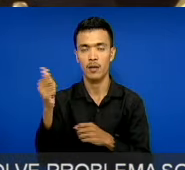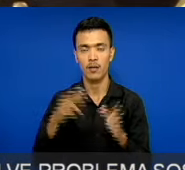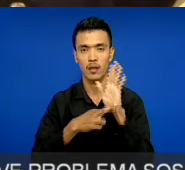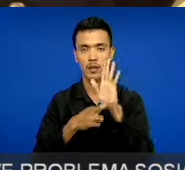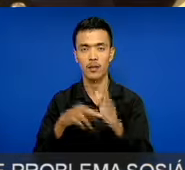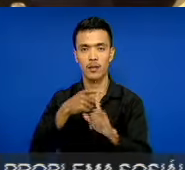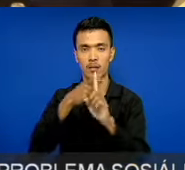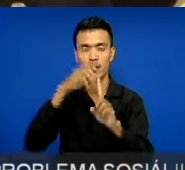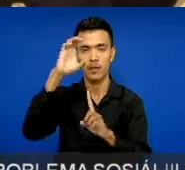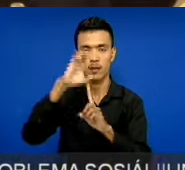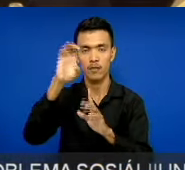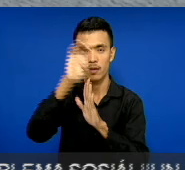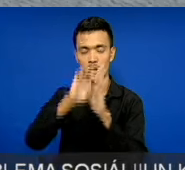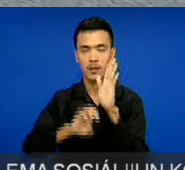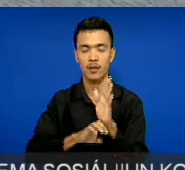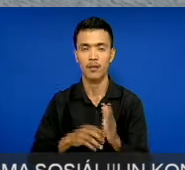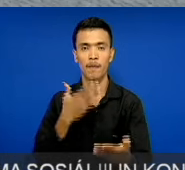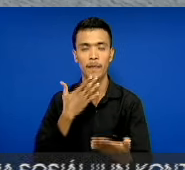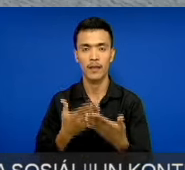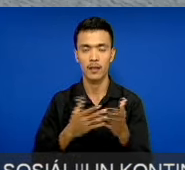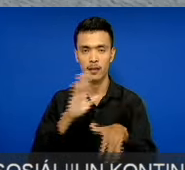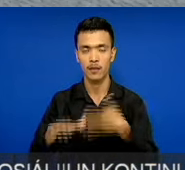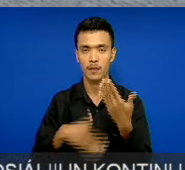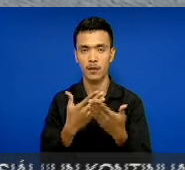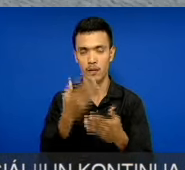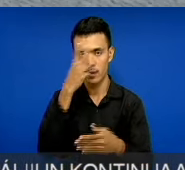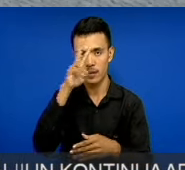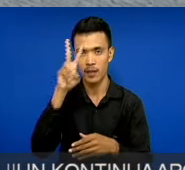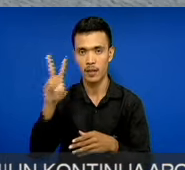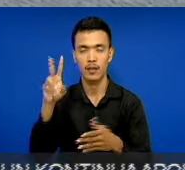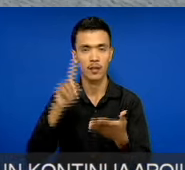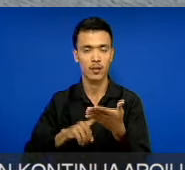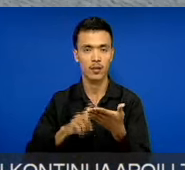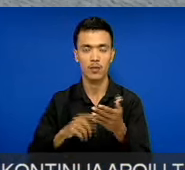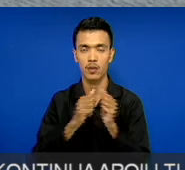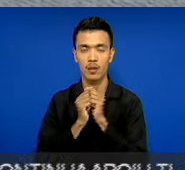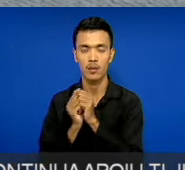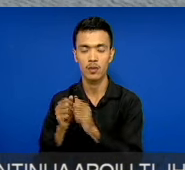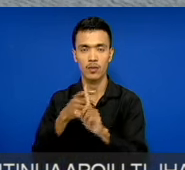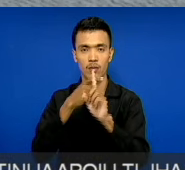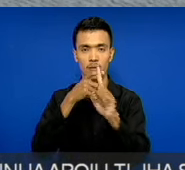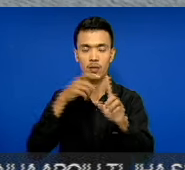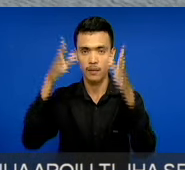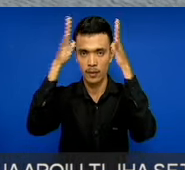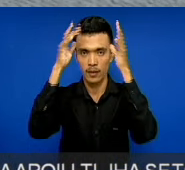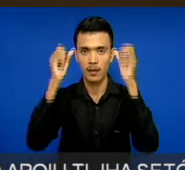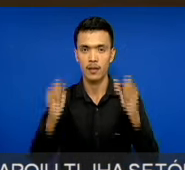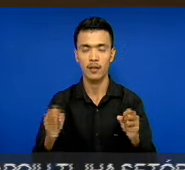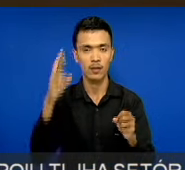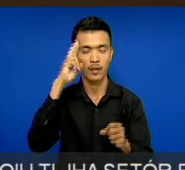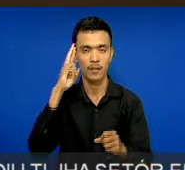Estado Rasik. Dia convintos telespectadores, tu irmai e te acompanha a moto discurso Rússia Presidente República José Ramos